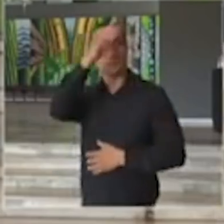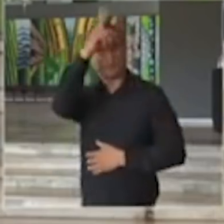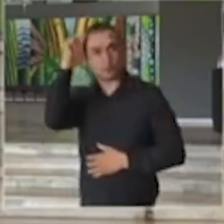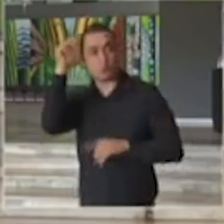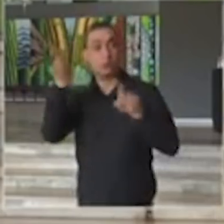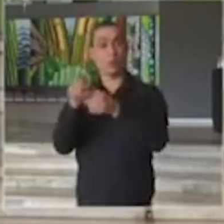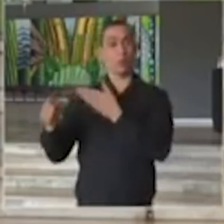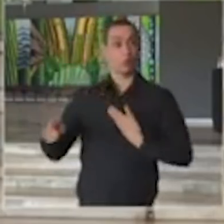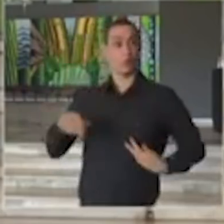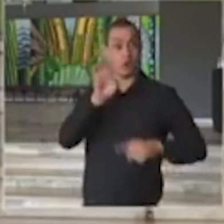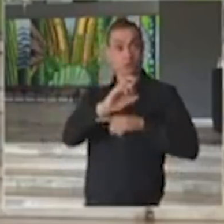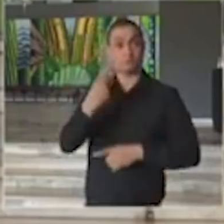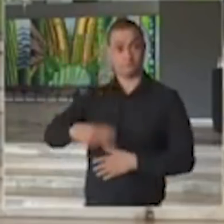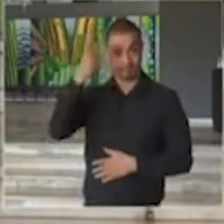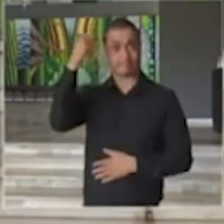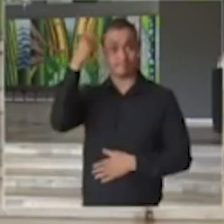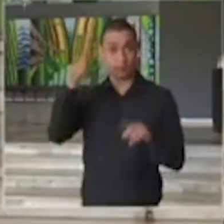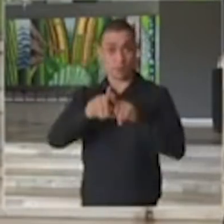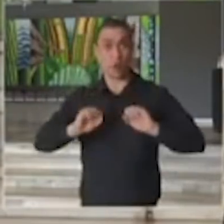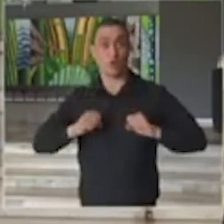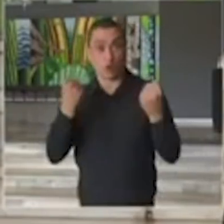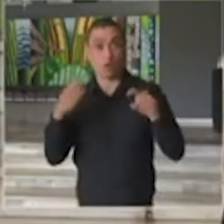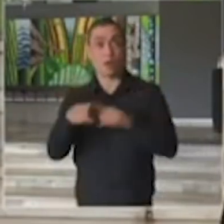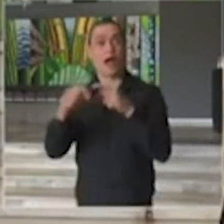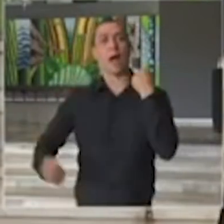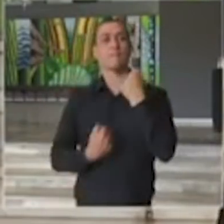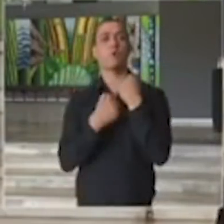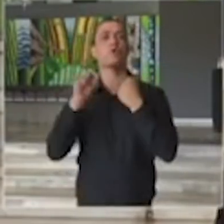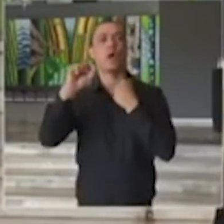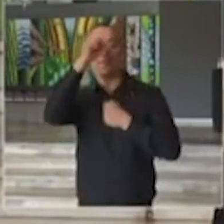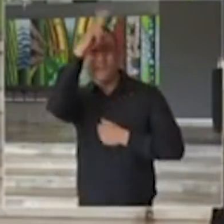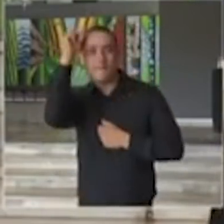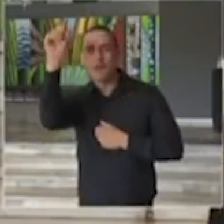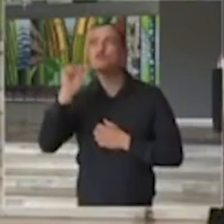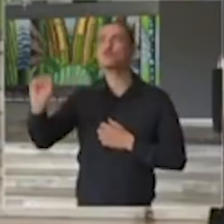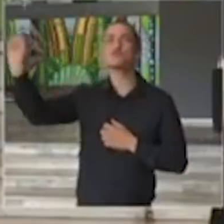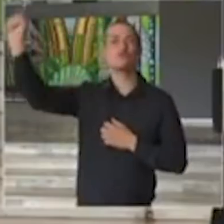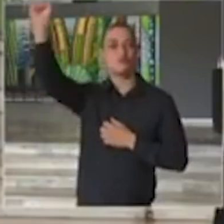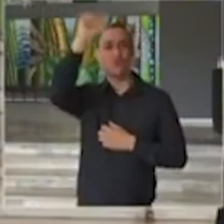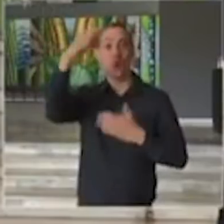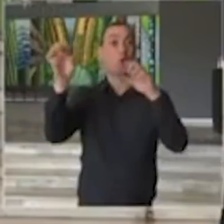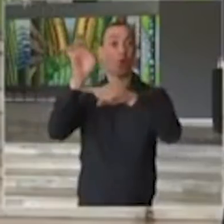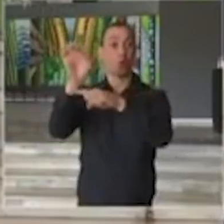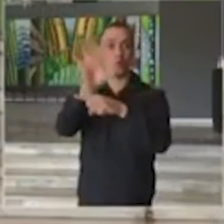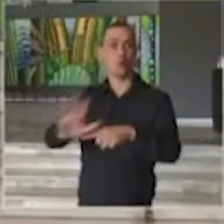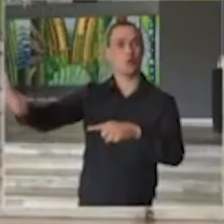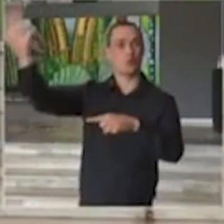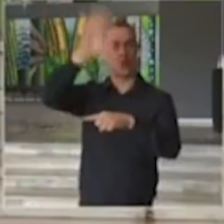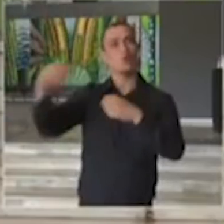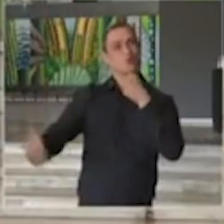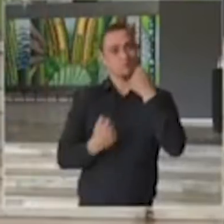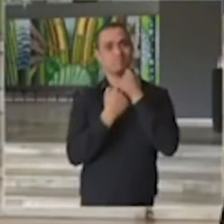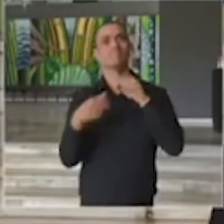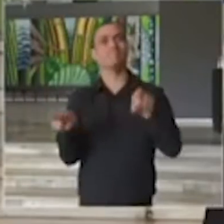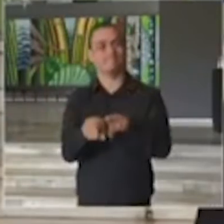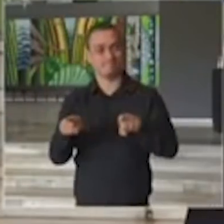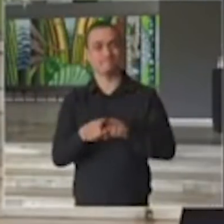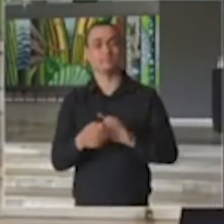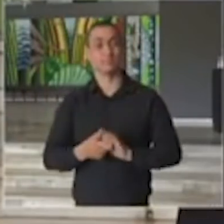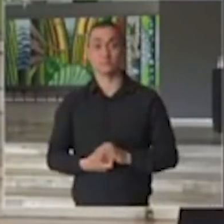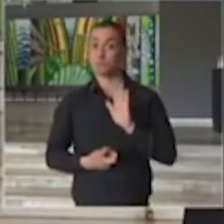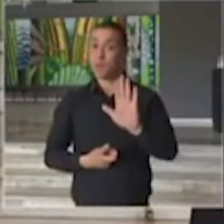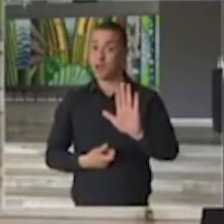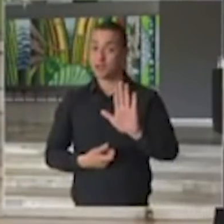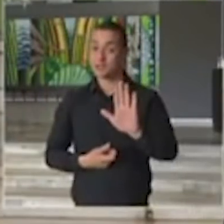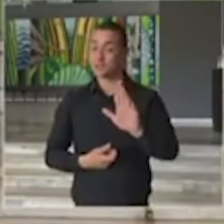prefeitura no âmbito do governo do estado e também com apoio de prefeitos e prefeitos do estado de são paulo